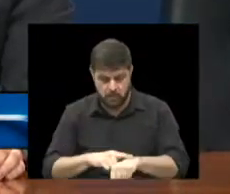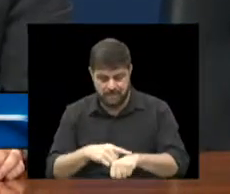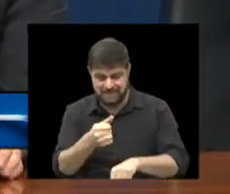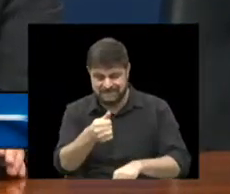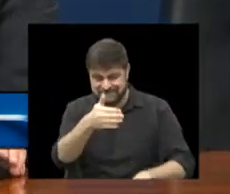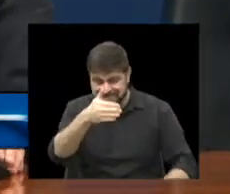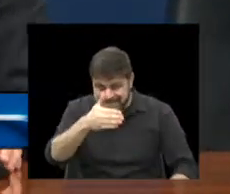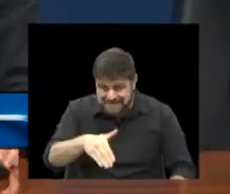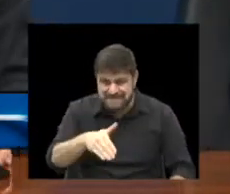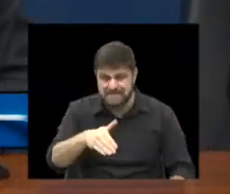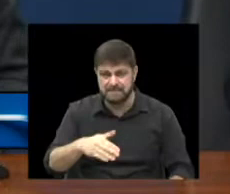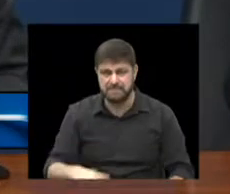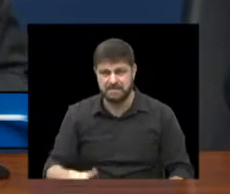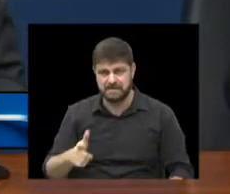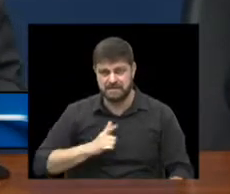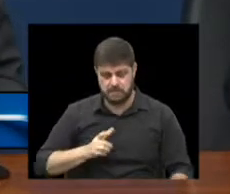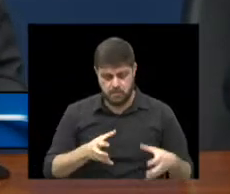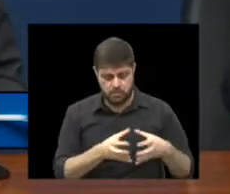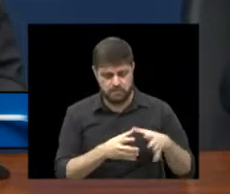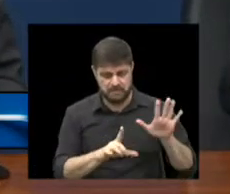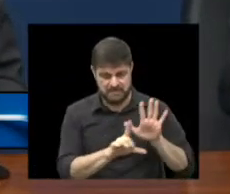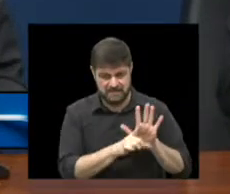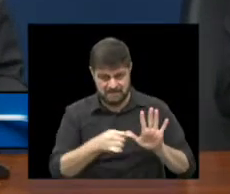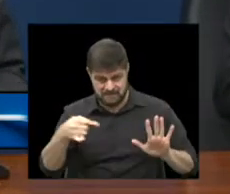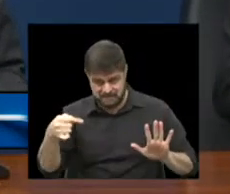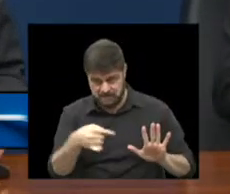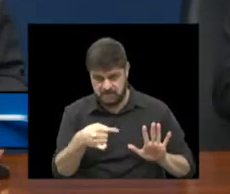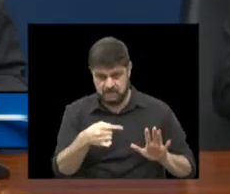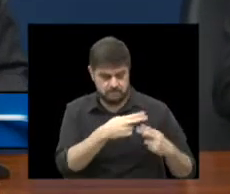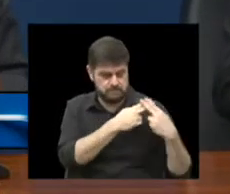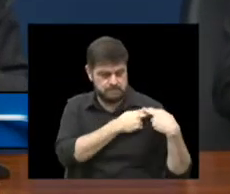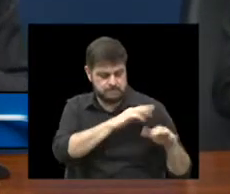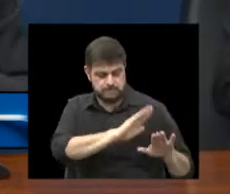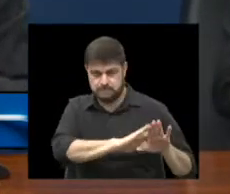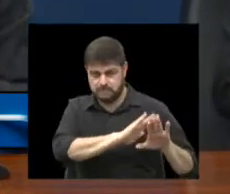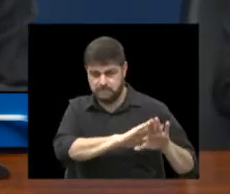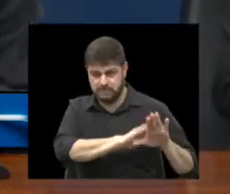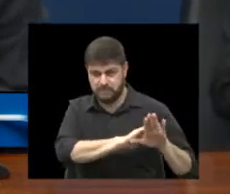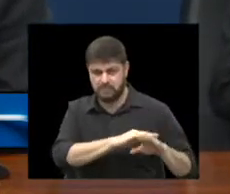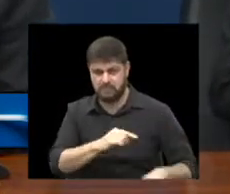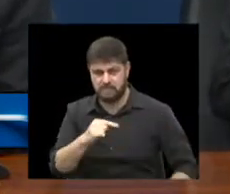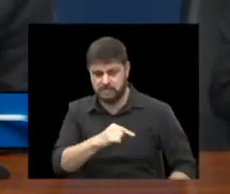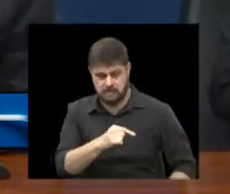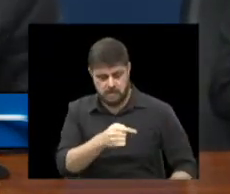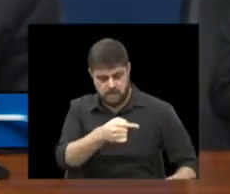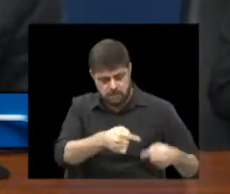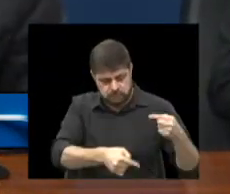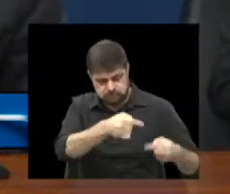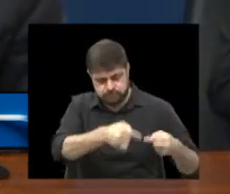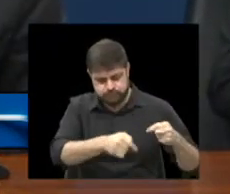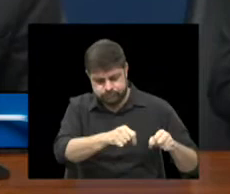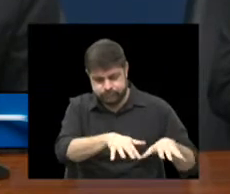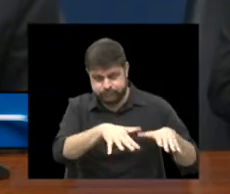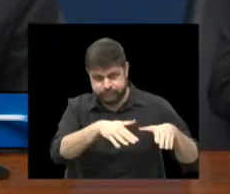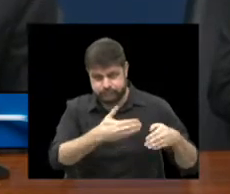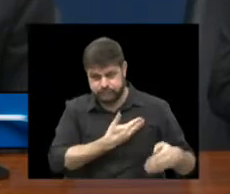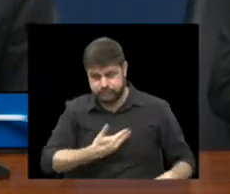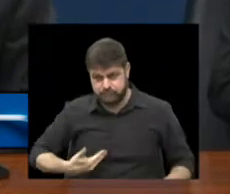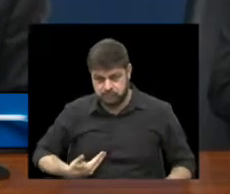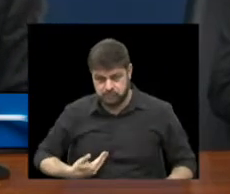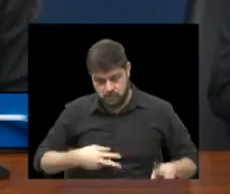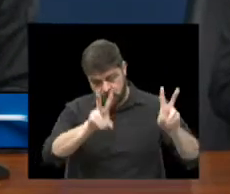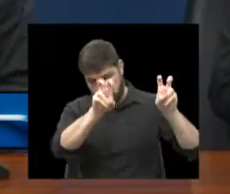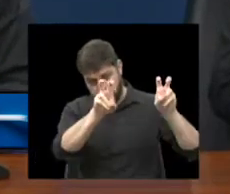18h30, a Comissão de Constituição e Legalidade irá realizar um debate em cima